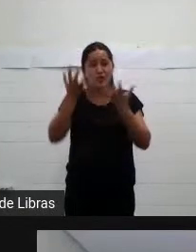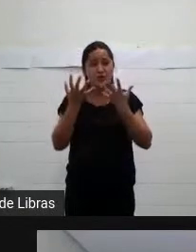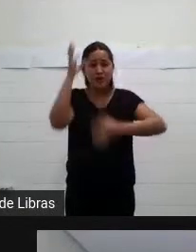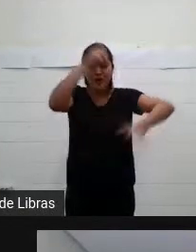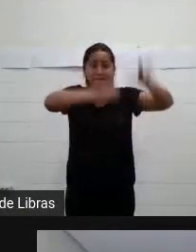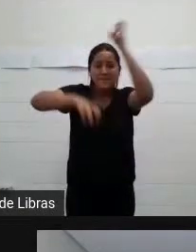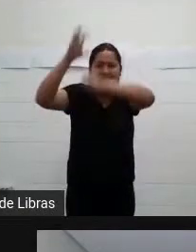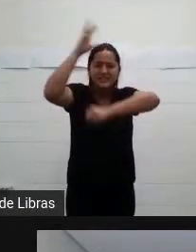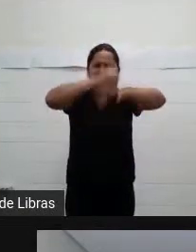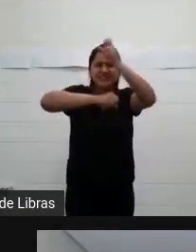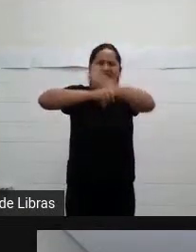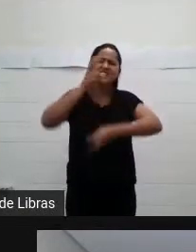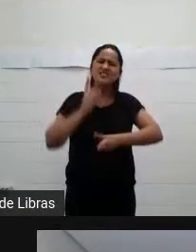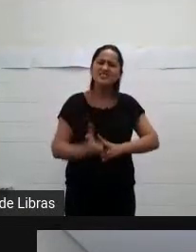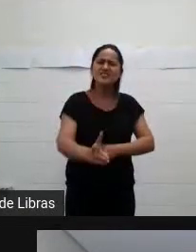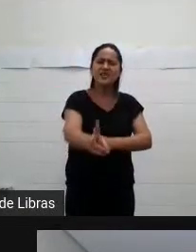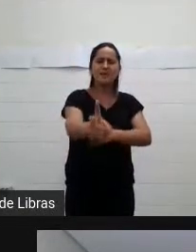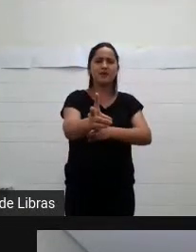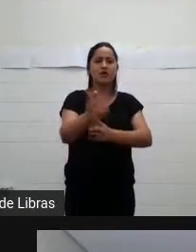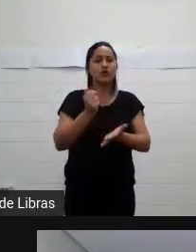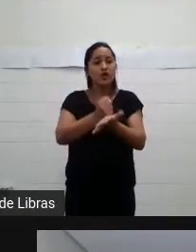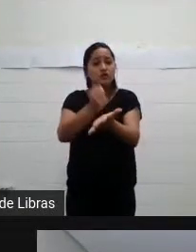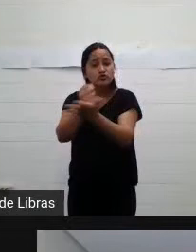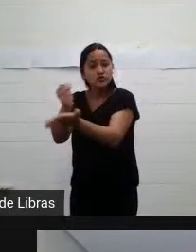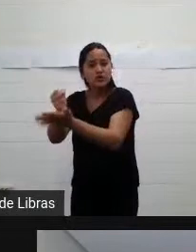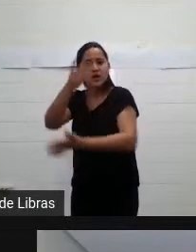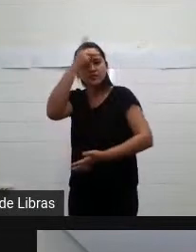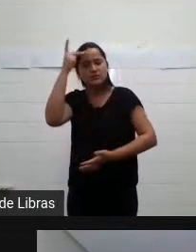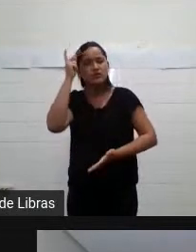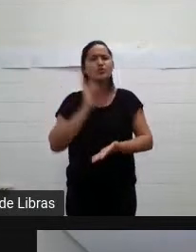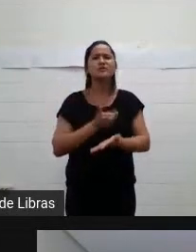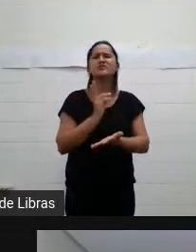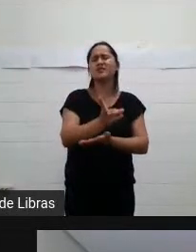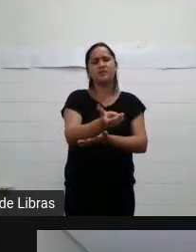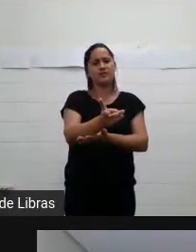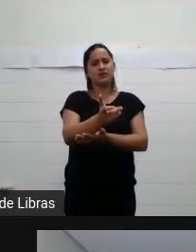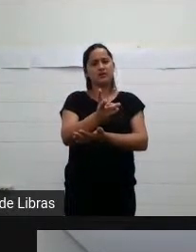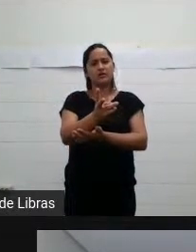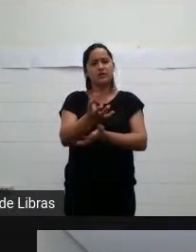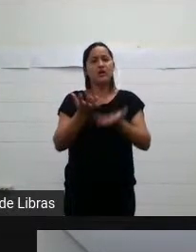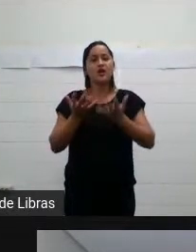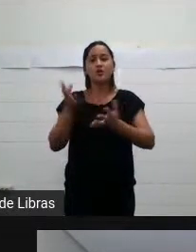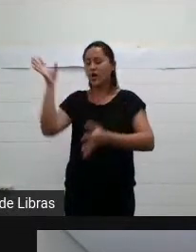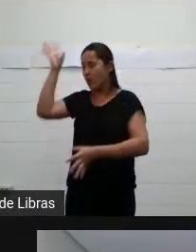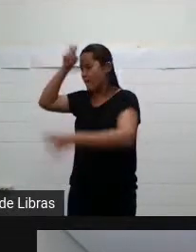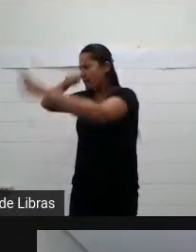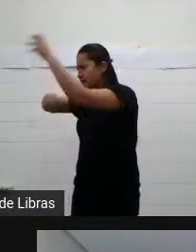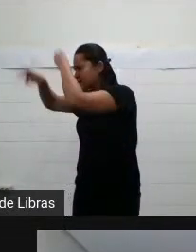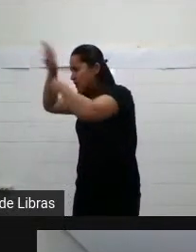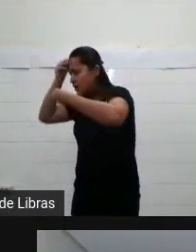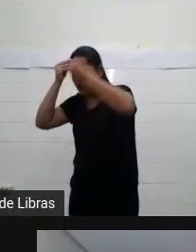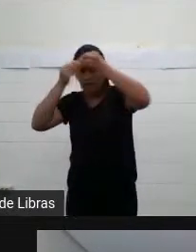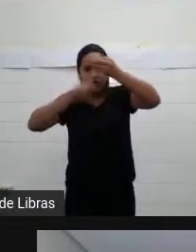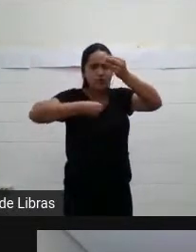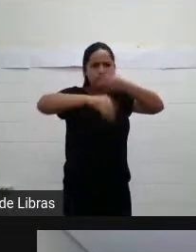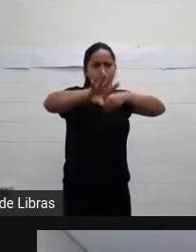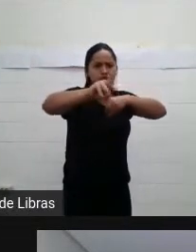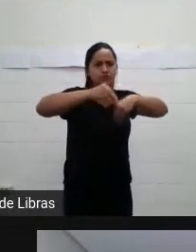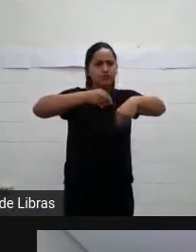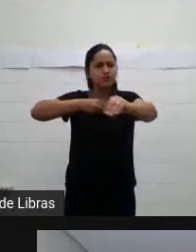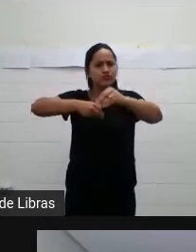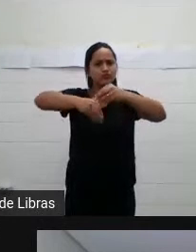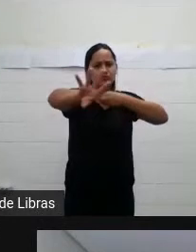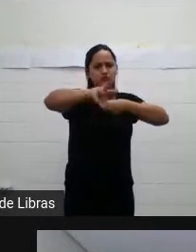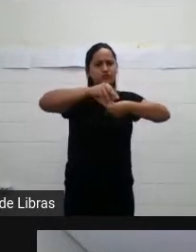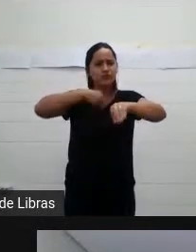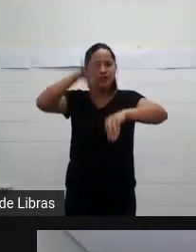pés. Eu quero ir do outro lado do mundo buscar conhecimento e trazer para aqueles que querem compartilhar comigo. Nós